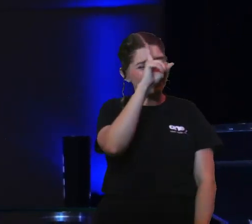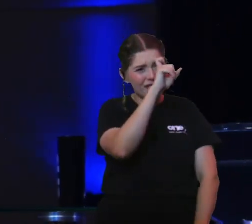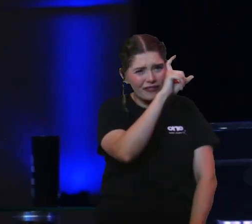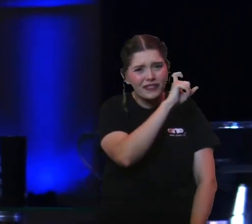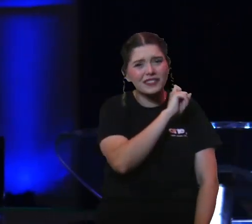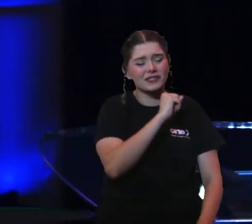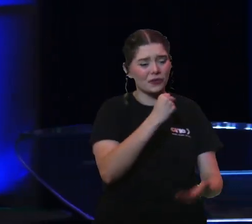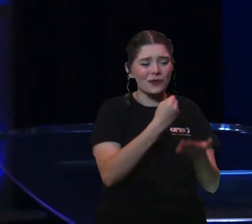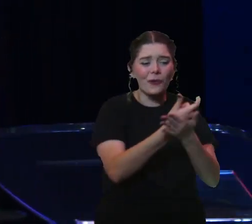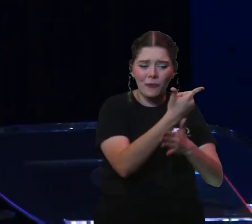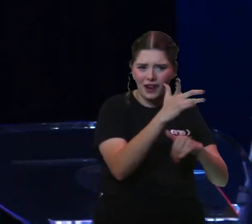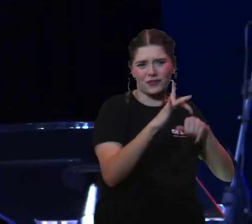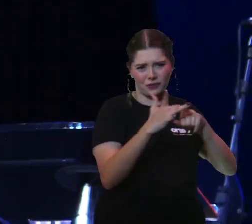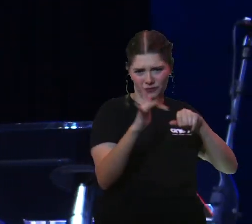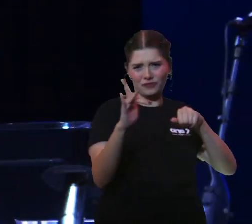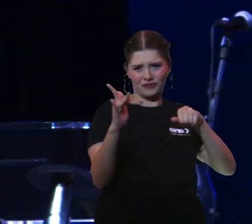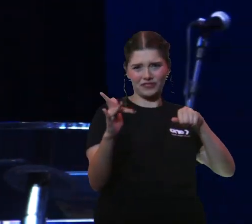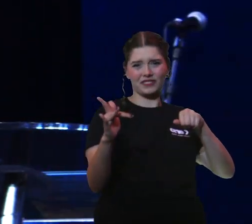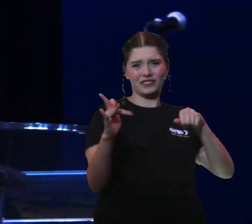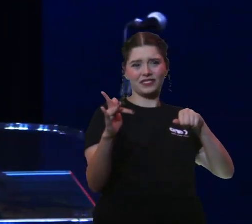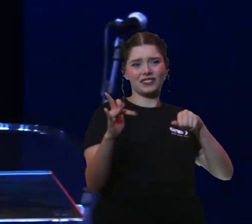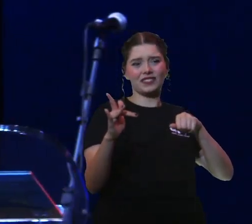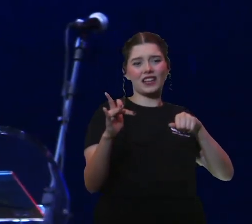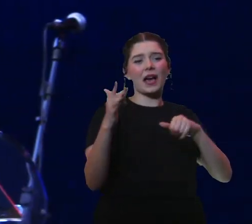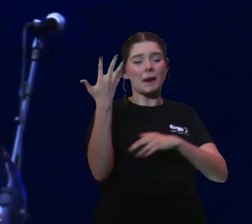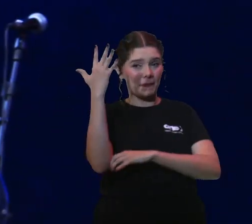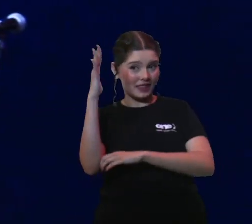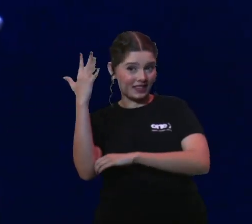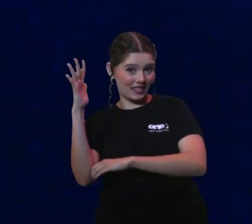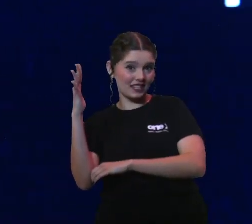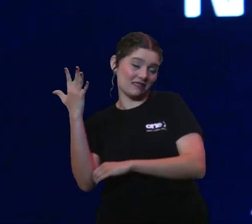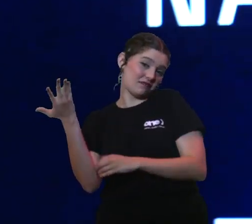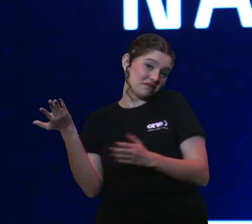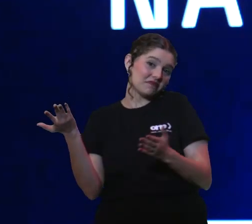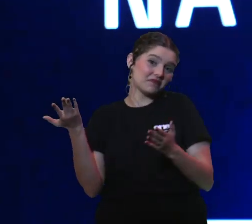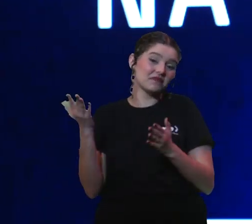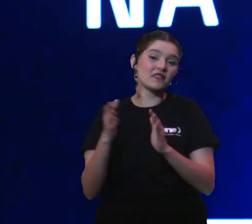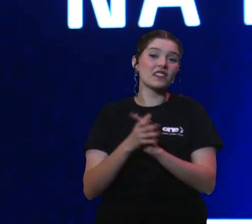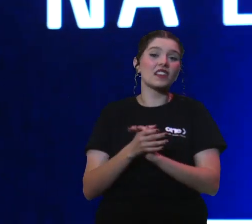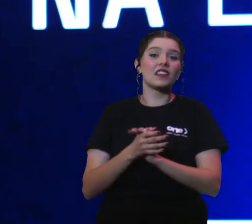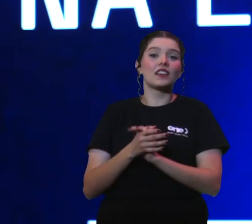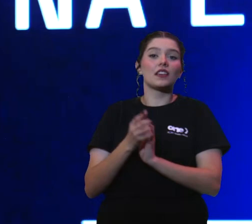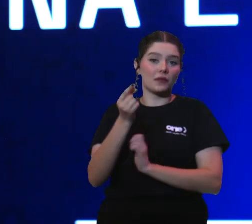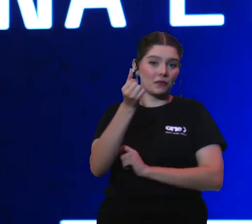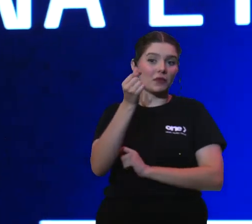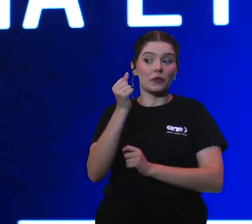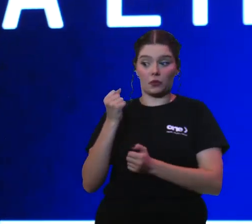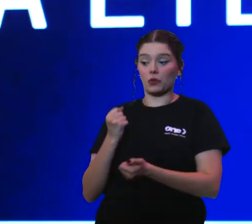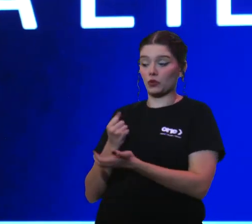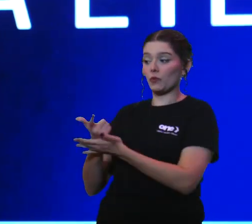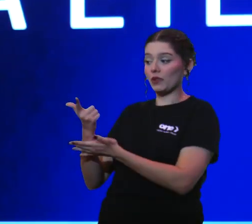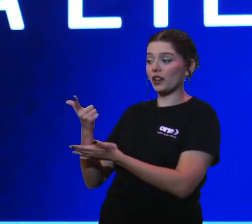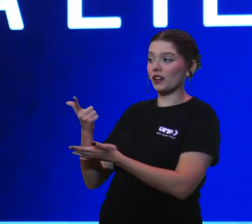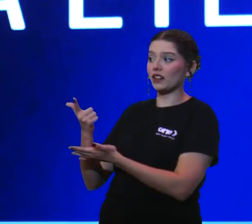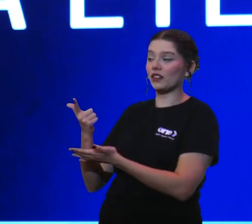preciosas, isso leva tempo, demora muito tempo. E a obra do Senhor, ela não é simplesmente rápida, ela é maior